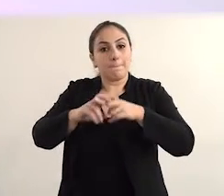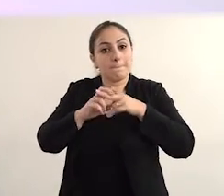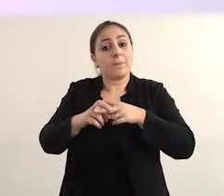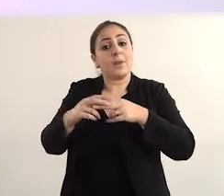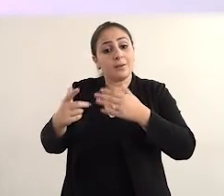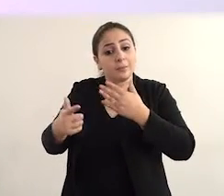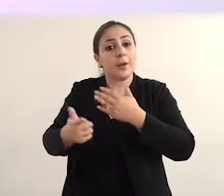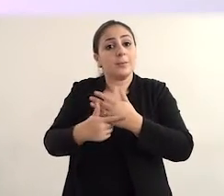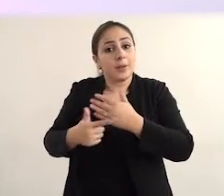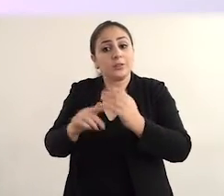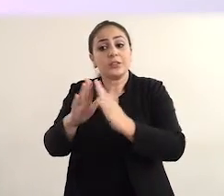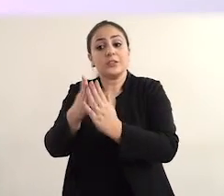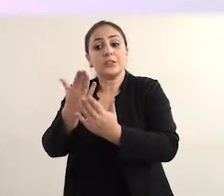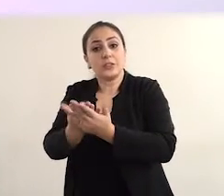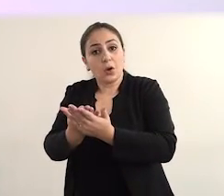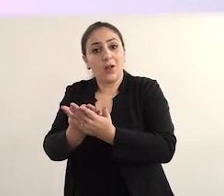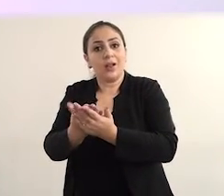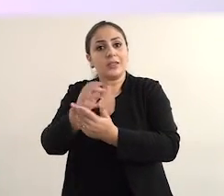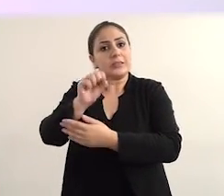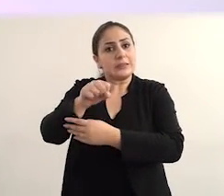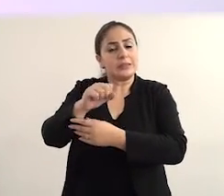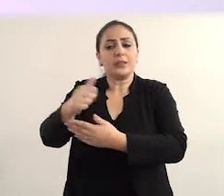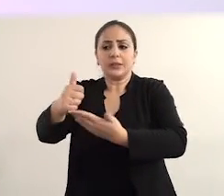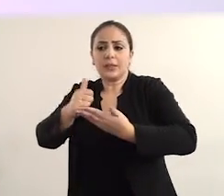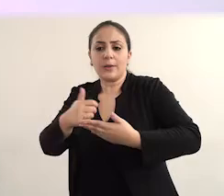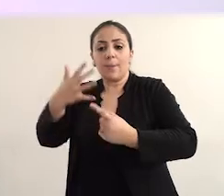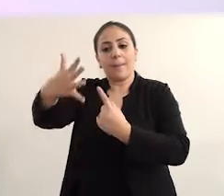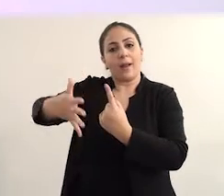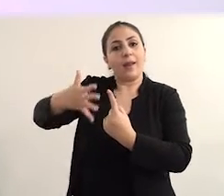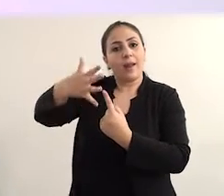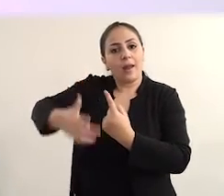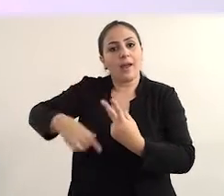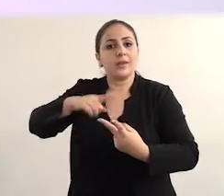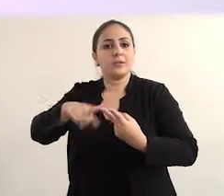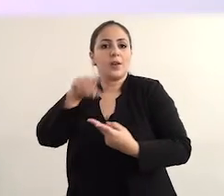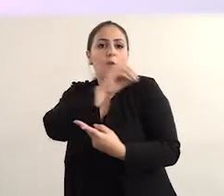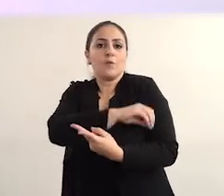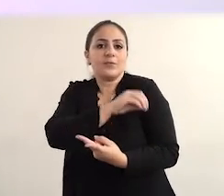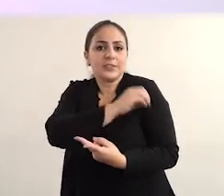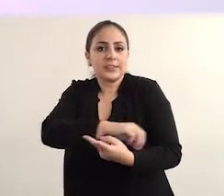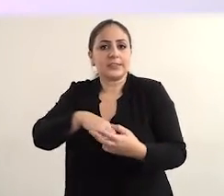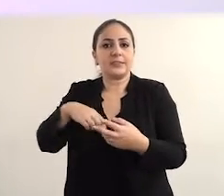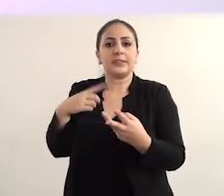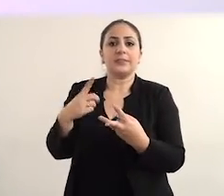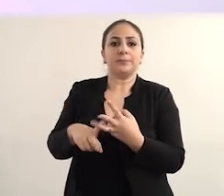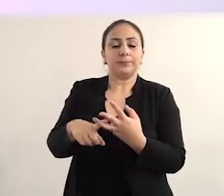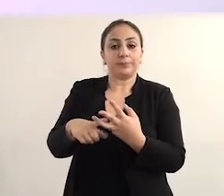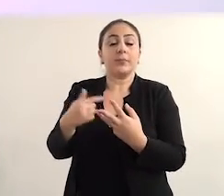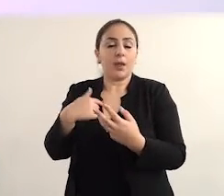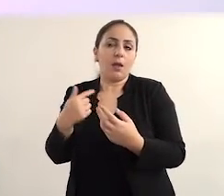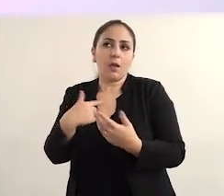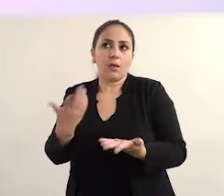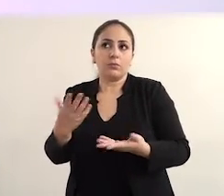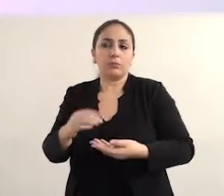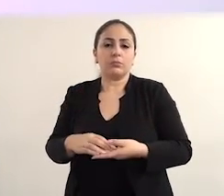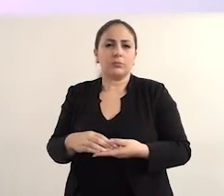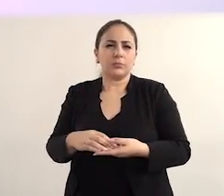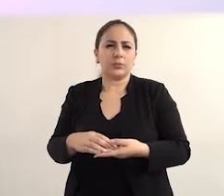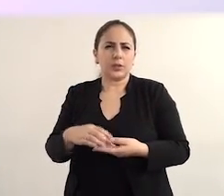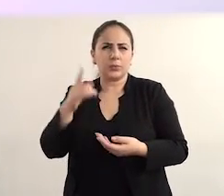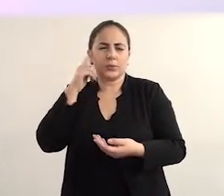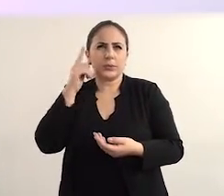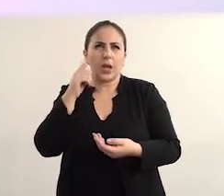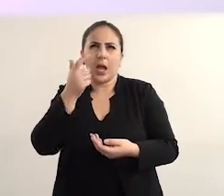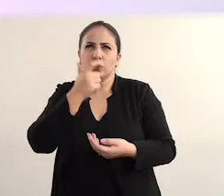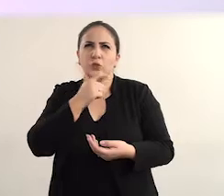é papel da escola, estar trazendo uma palestra, uma oficina, né? Eu até, se não me falha